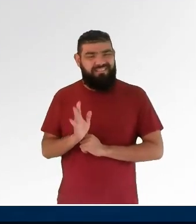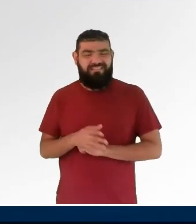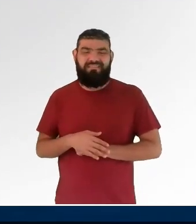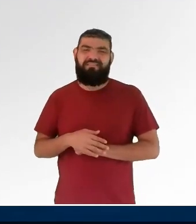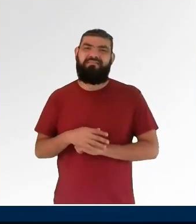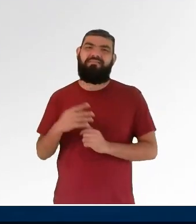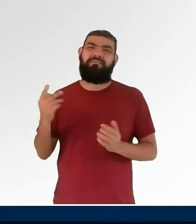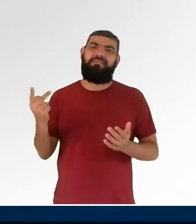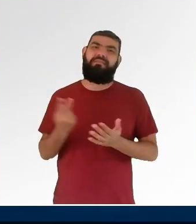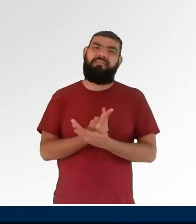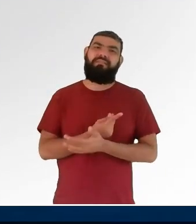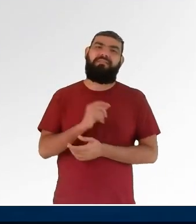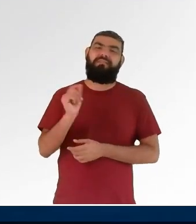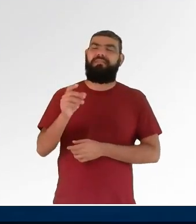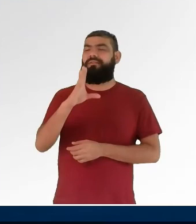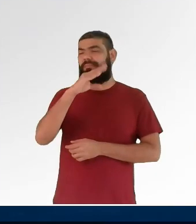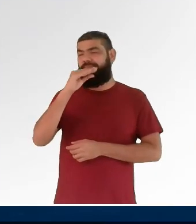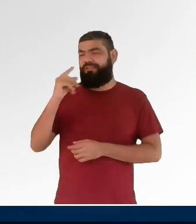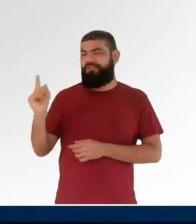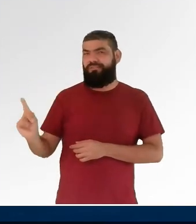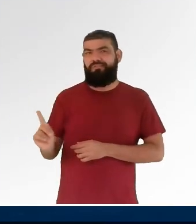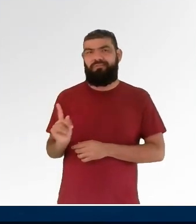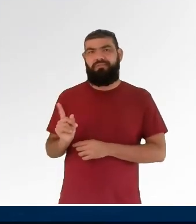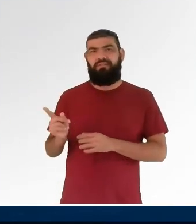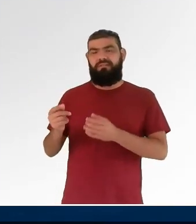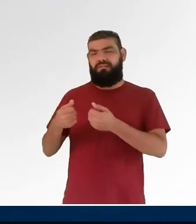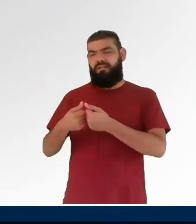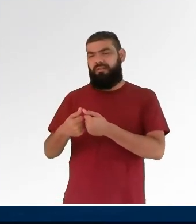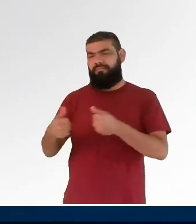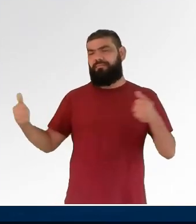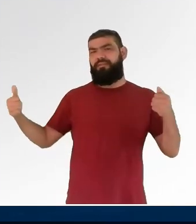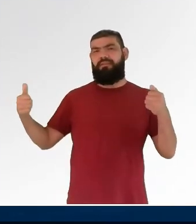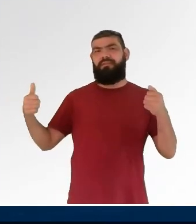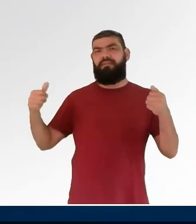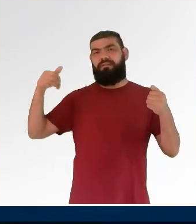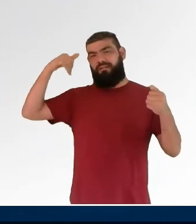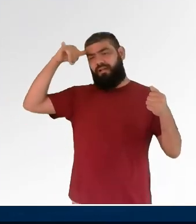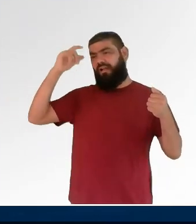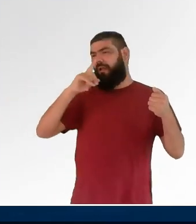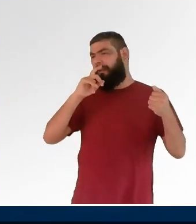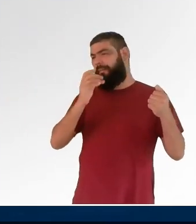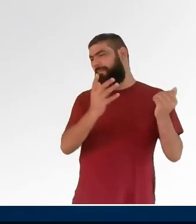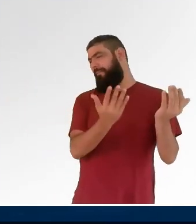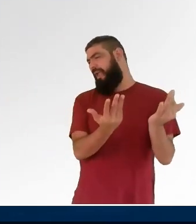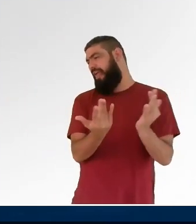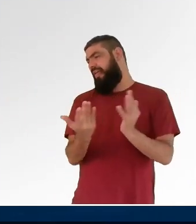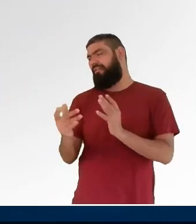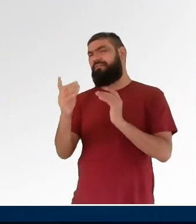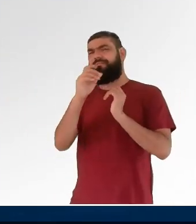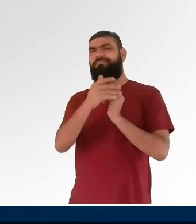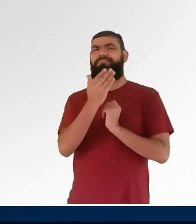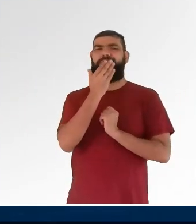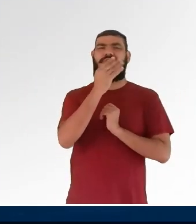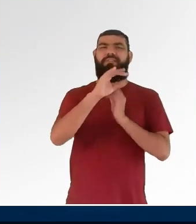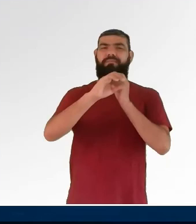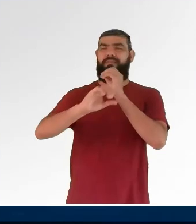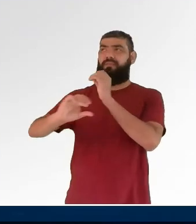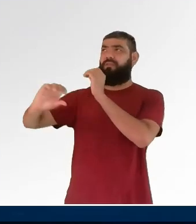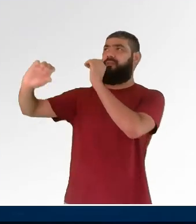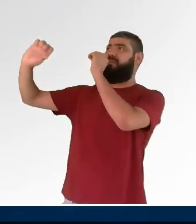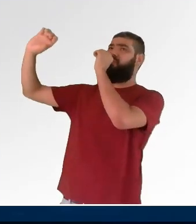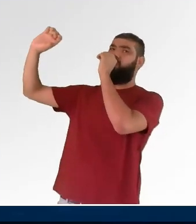Aparecia um menino. E o menino abria a porteira, depois pedia para tocar o berrante. E ele ficava ali